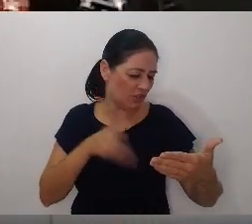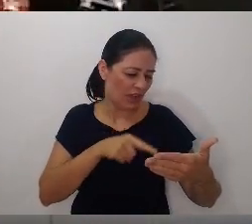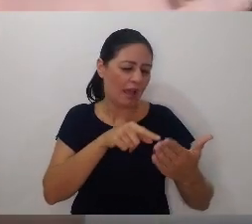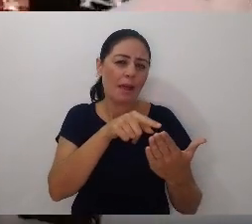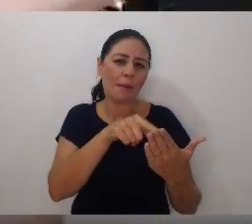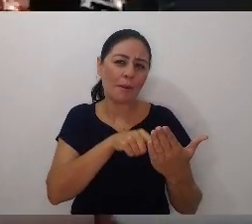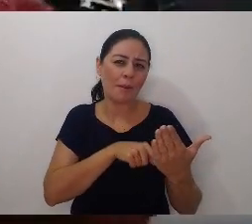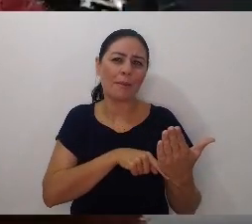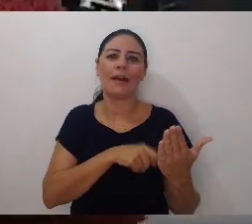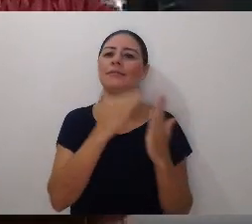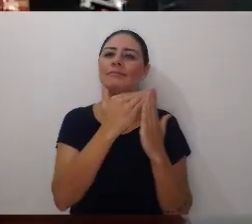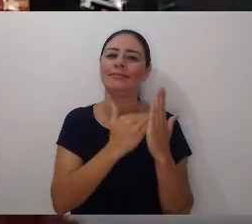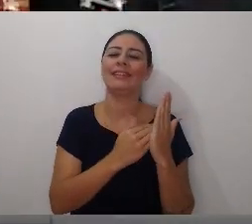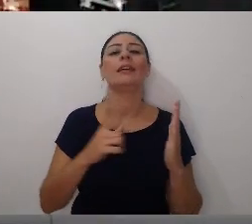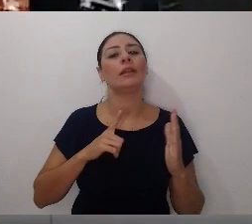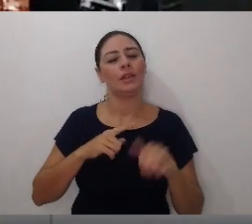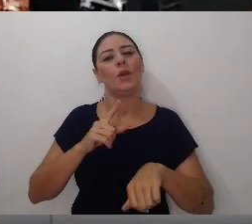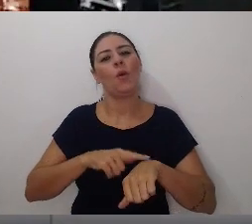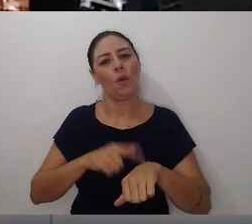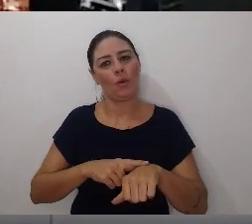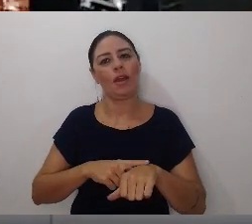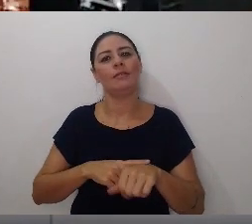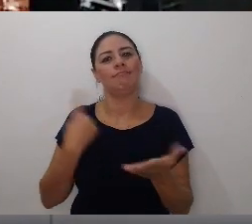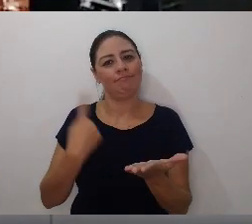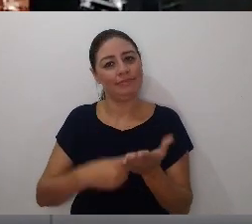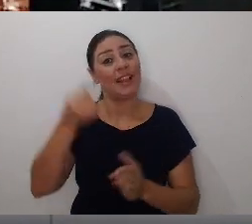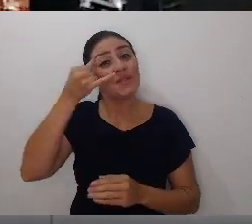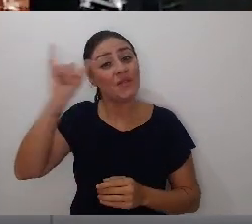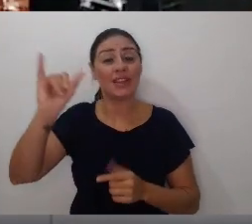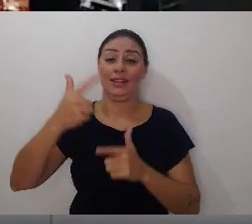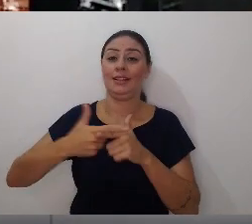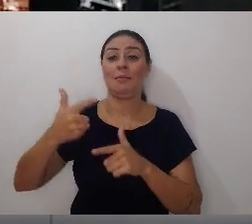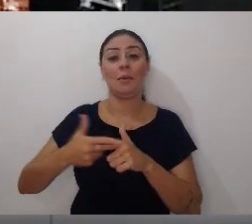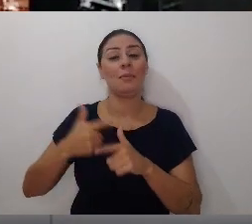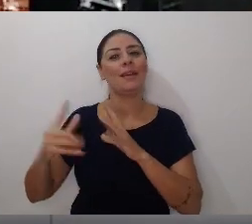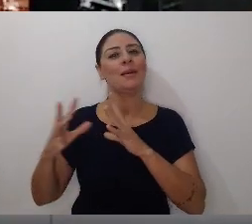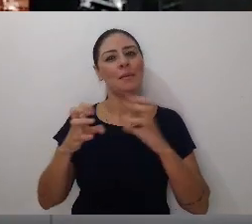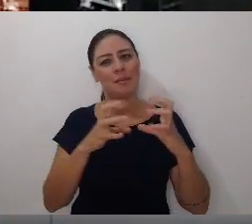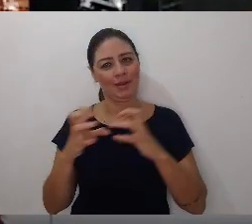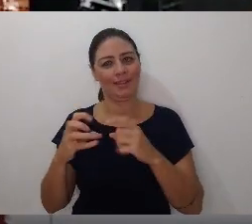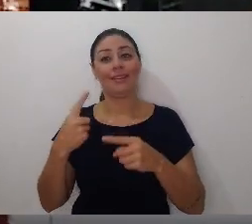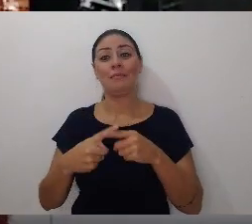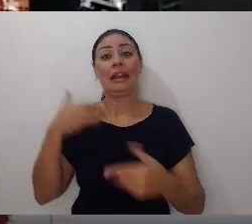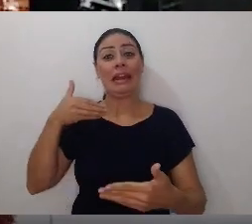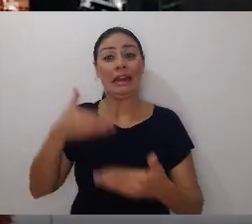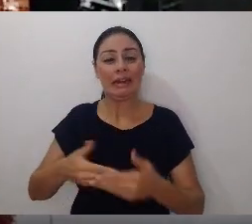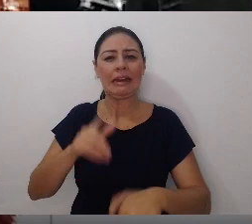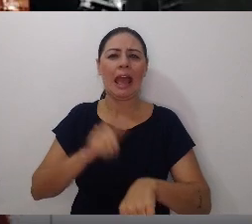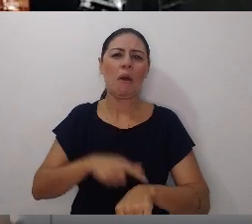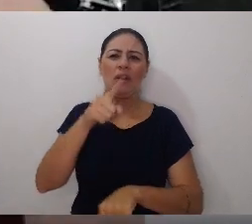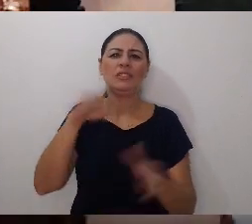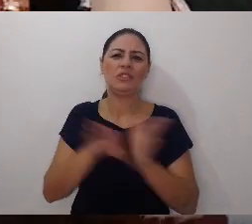Ver mensagem antiga. E ter esse horário também é bom. Então, os combinados evitam